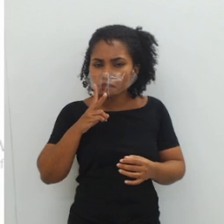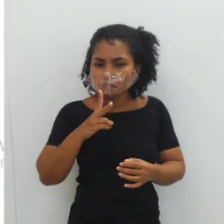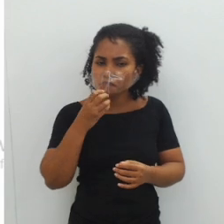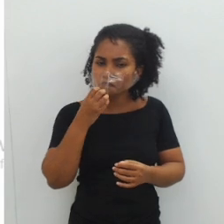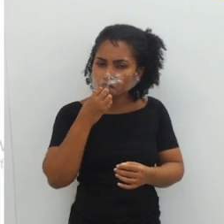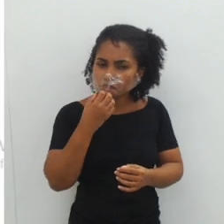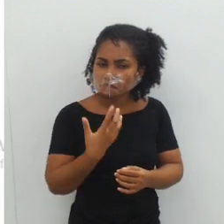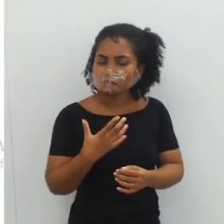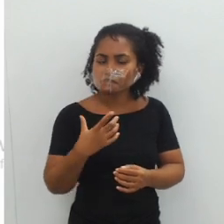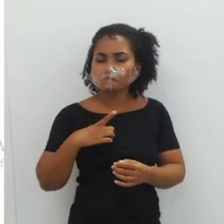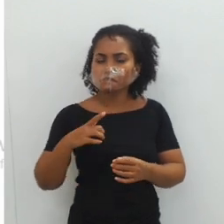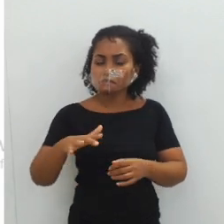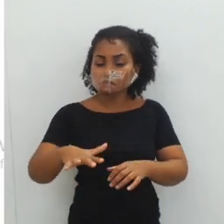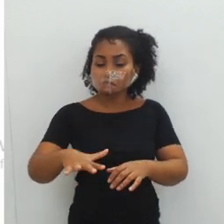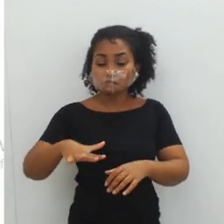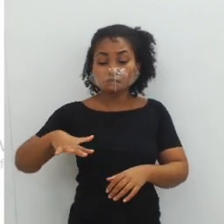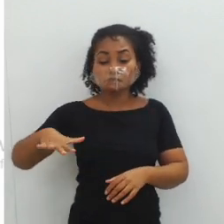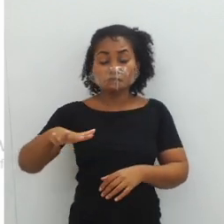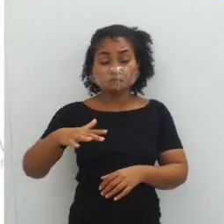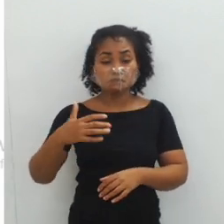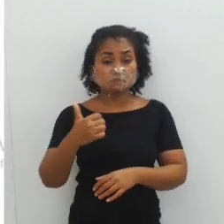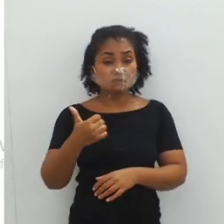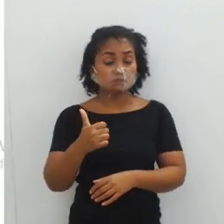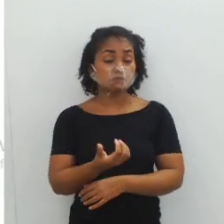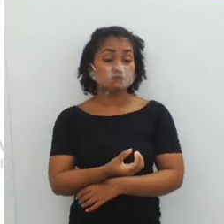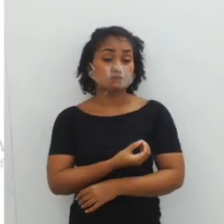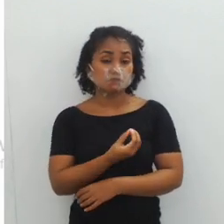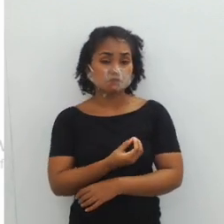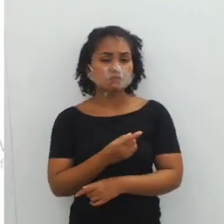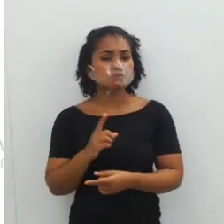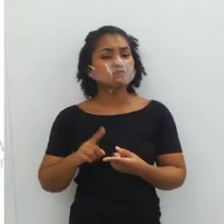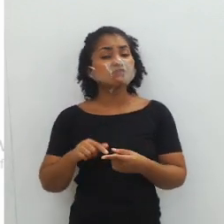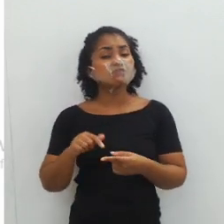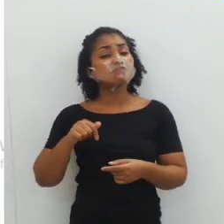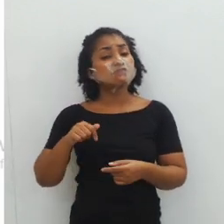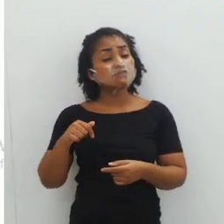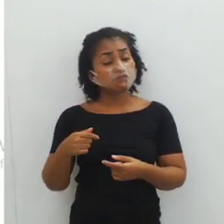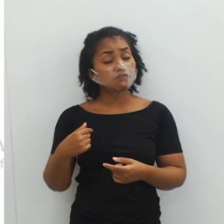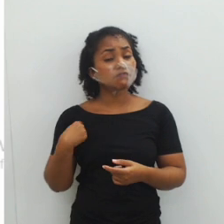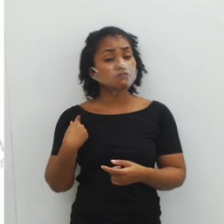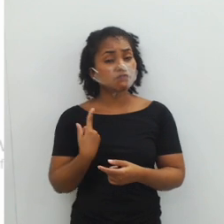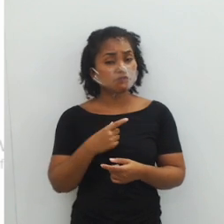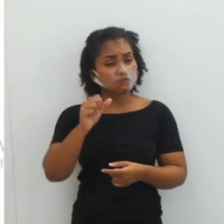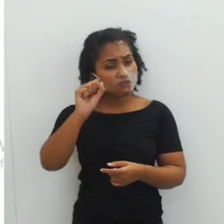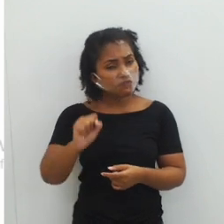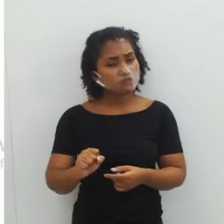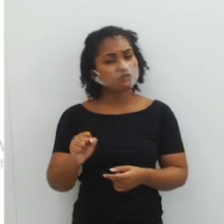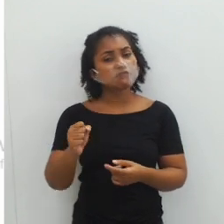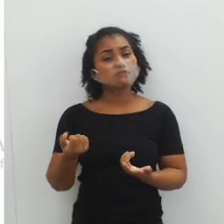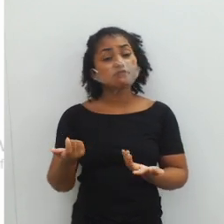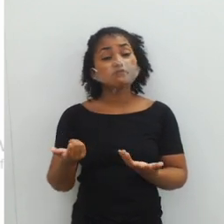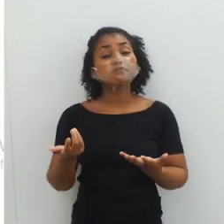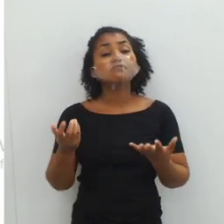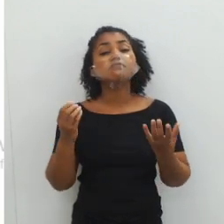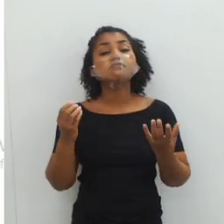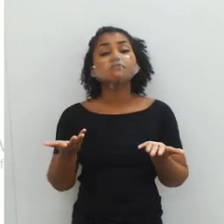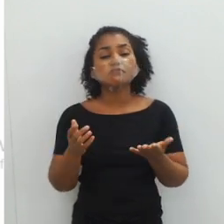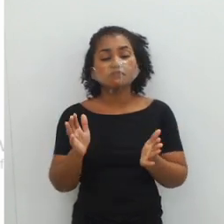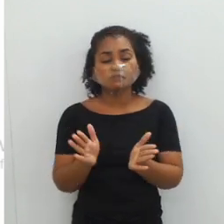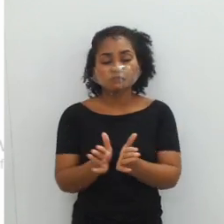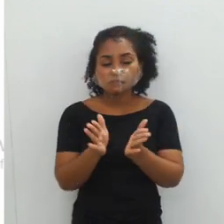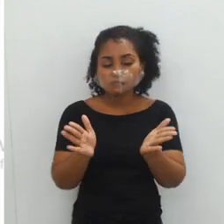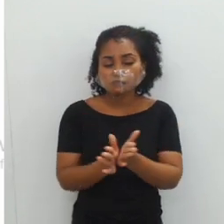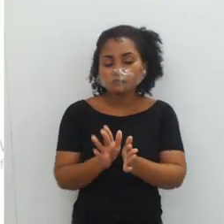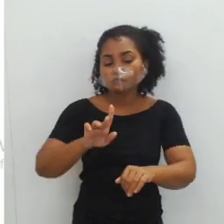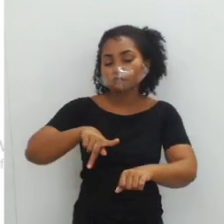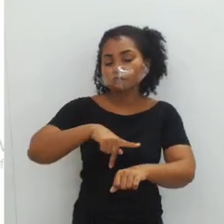onde a população tem uma maior qualidade de vida, e nós temos ao sul os países pobres e